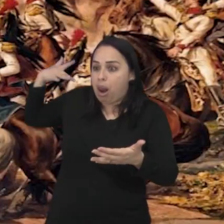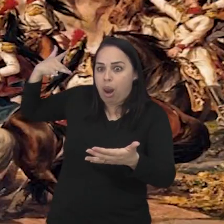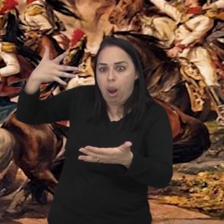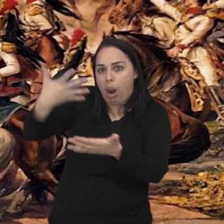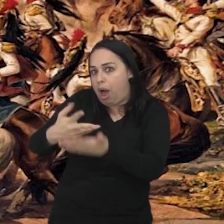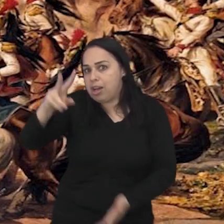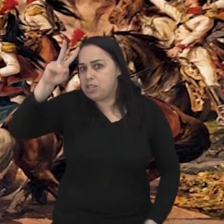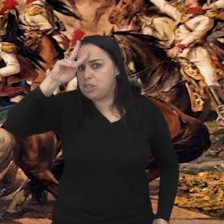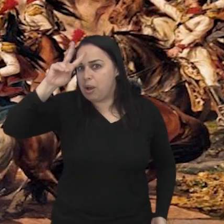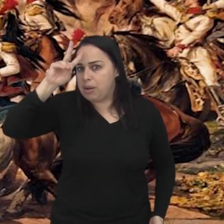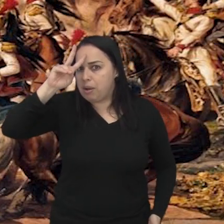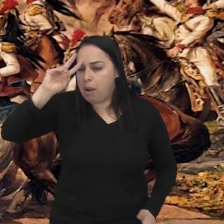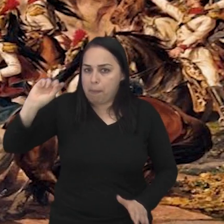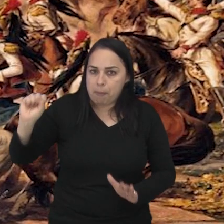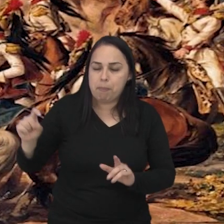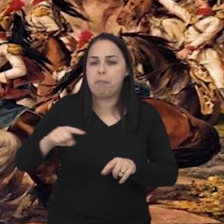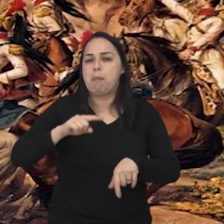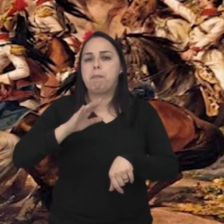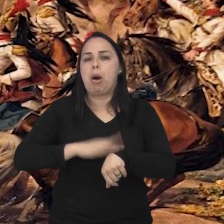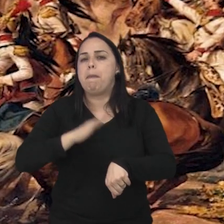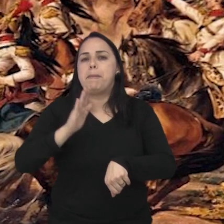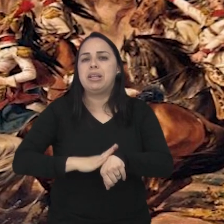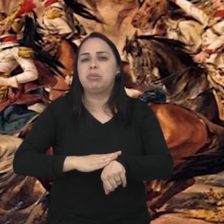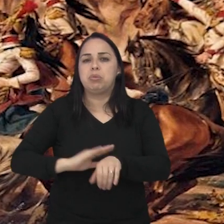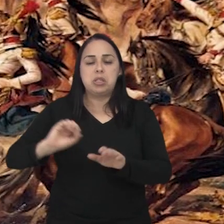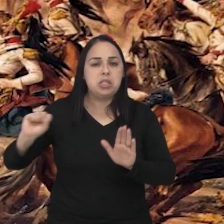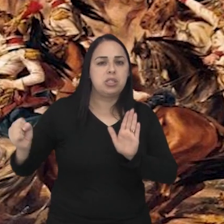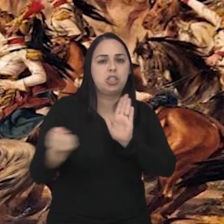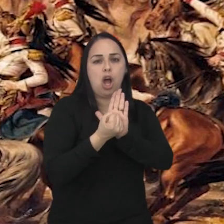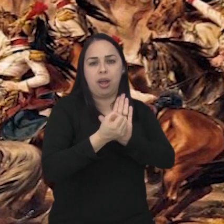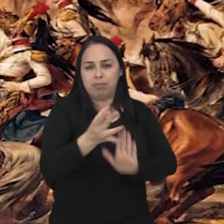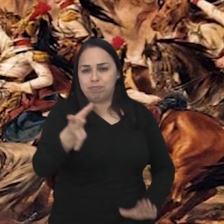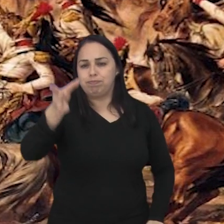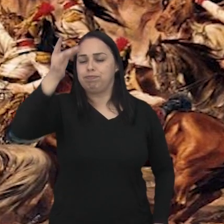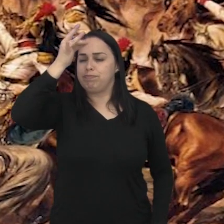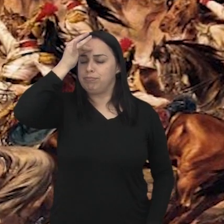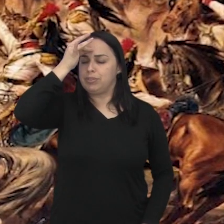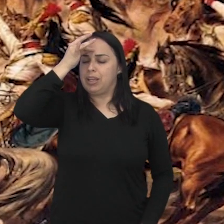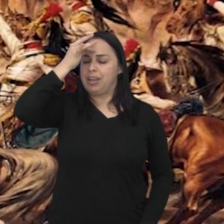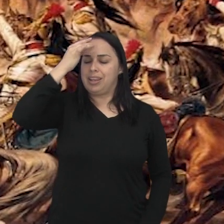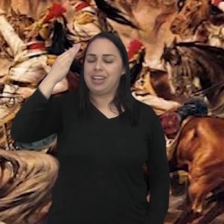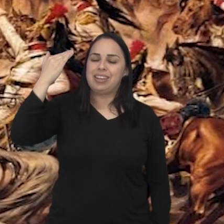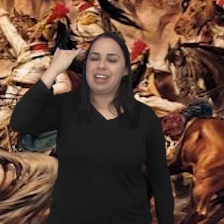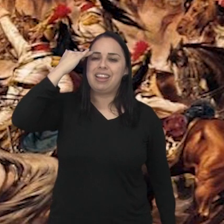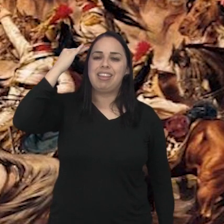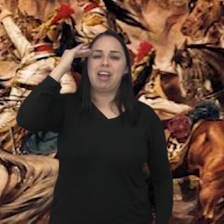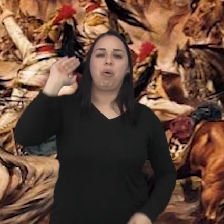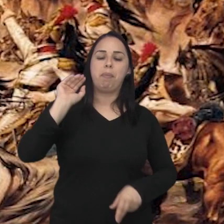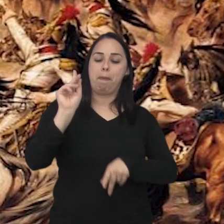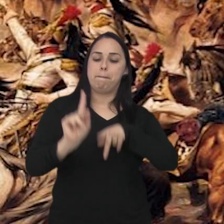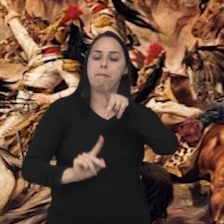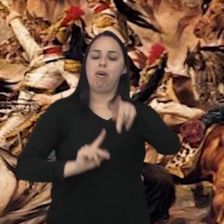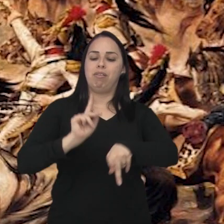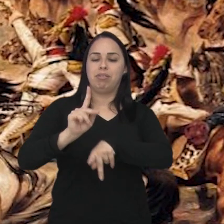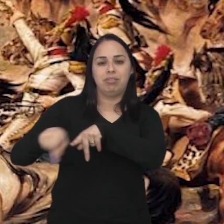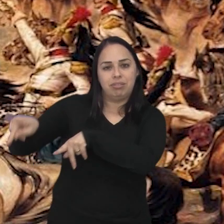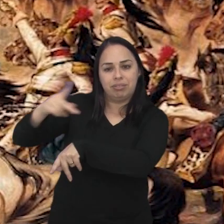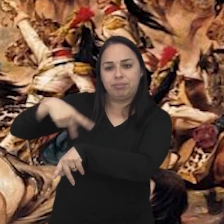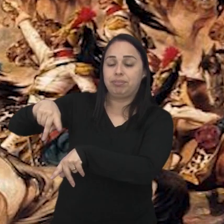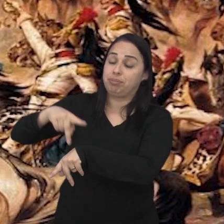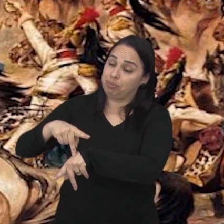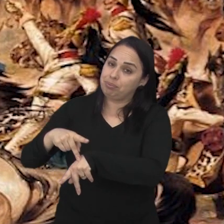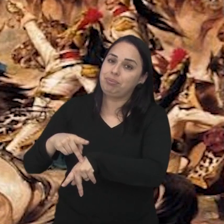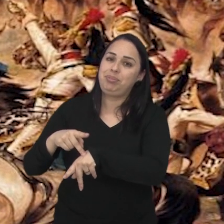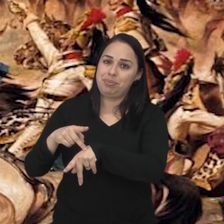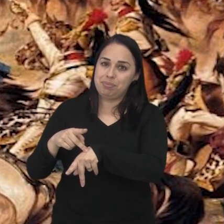chegamos até aqui. São momentos históricos eternizados que permitem nos entender como povo e